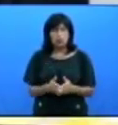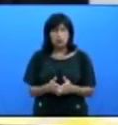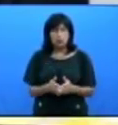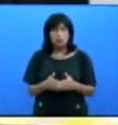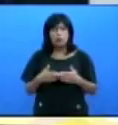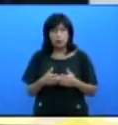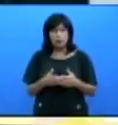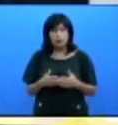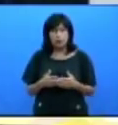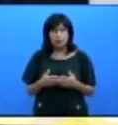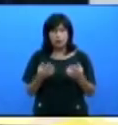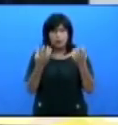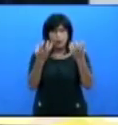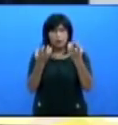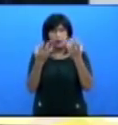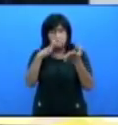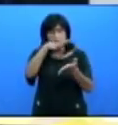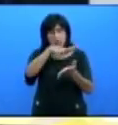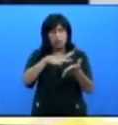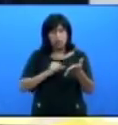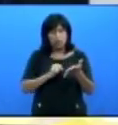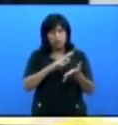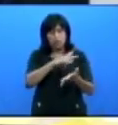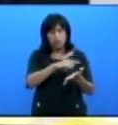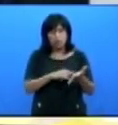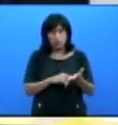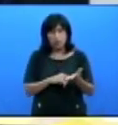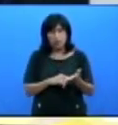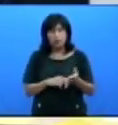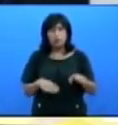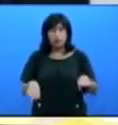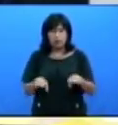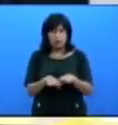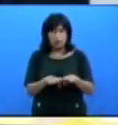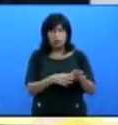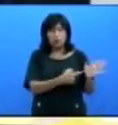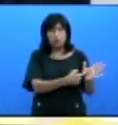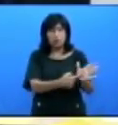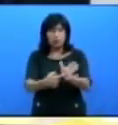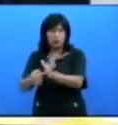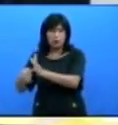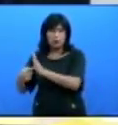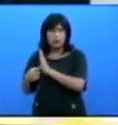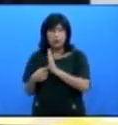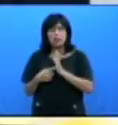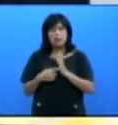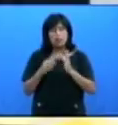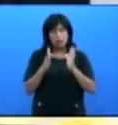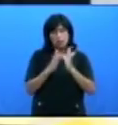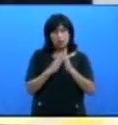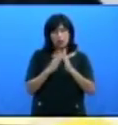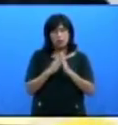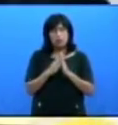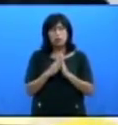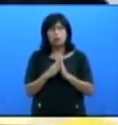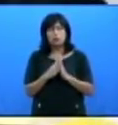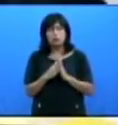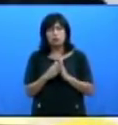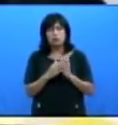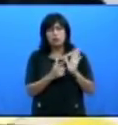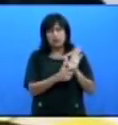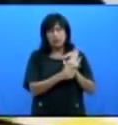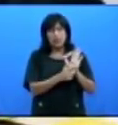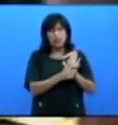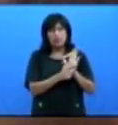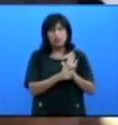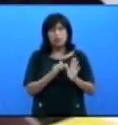moção seja encaminhada aos líderes de bancadas dos partidos representados no Senado e na Câmara Federal, bem como às